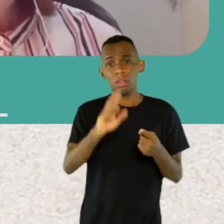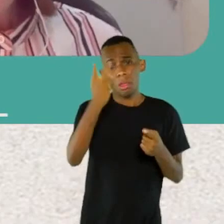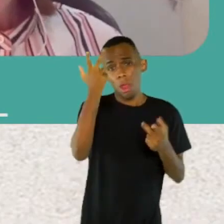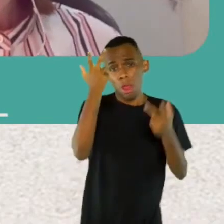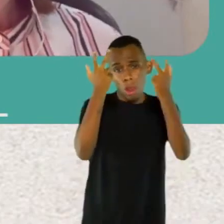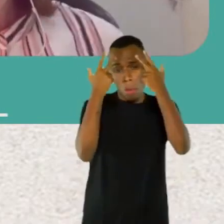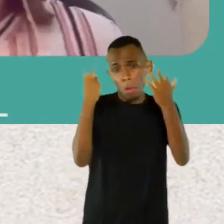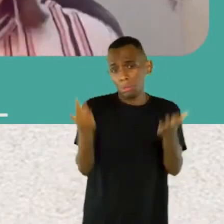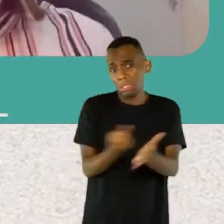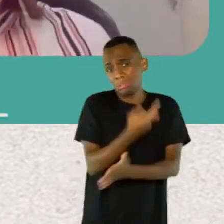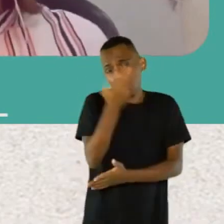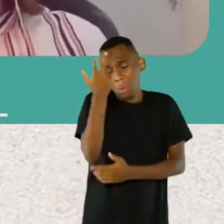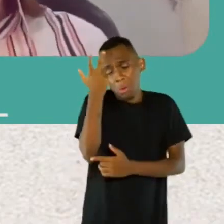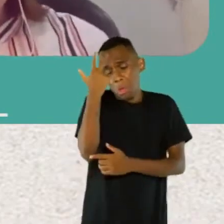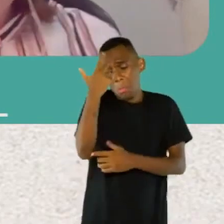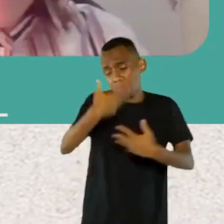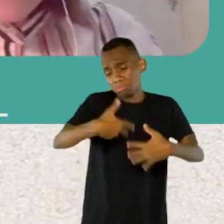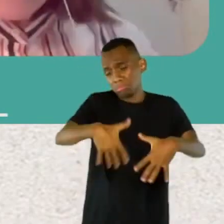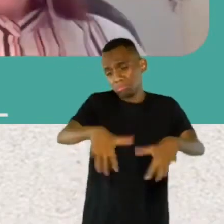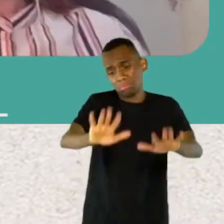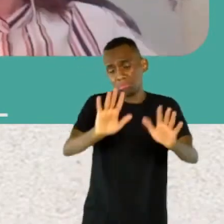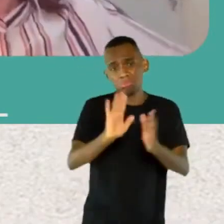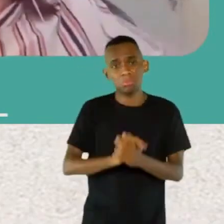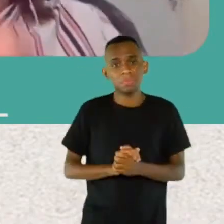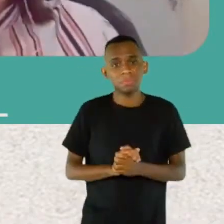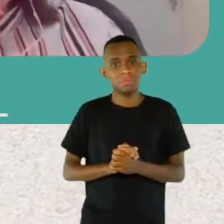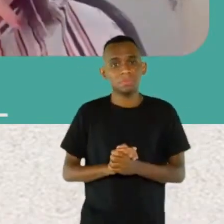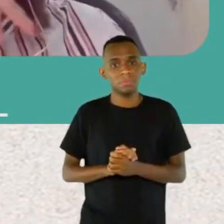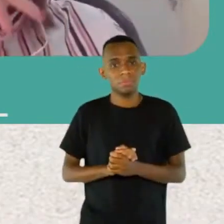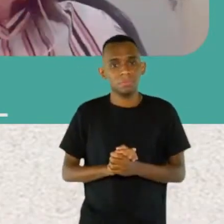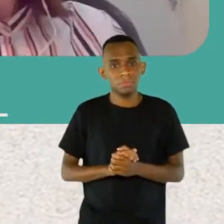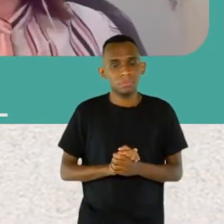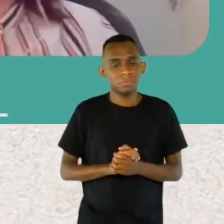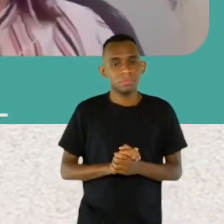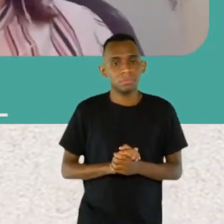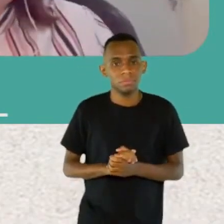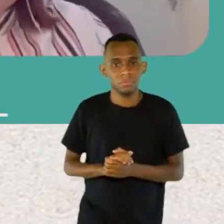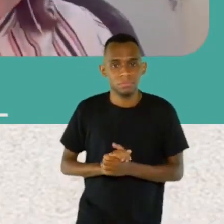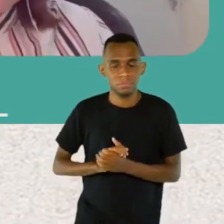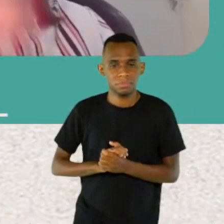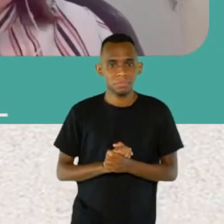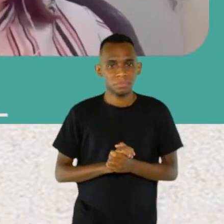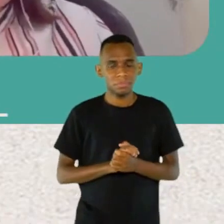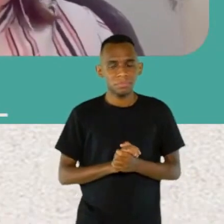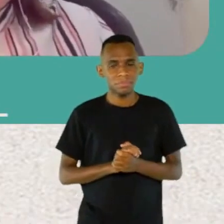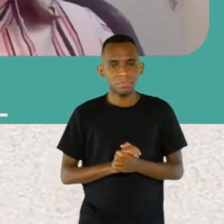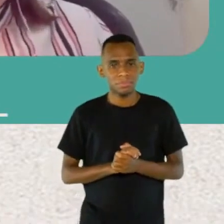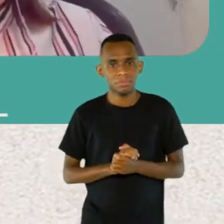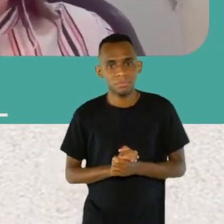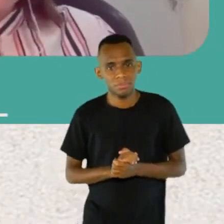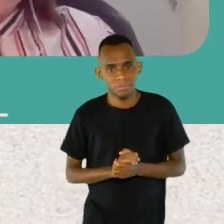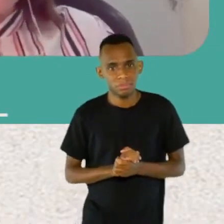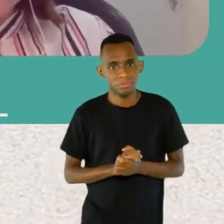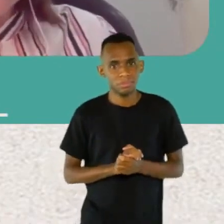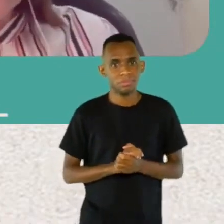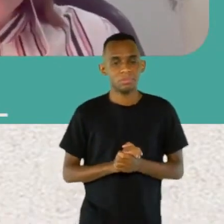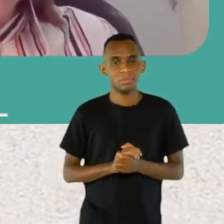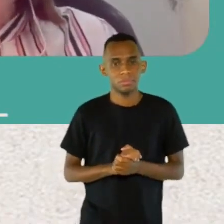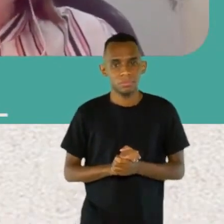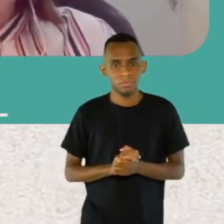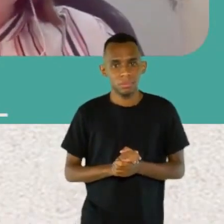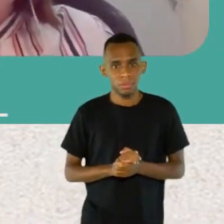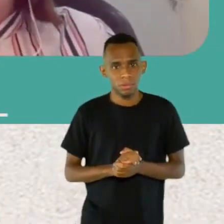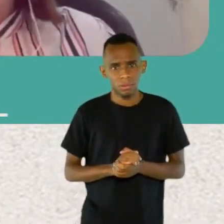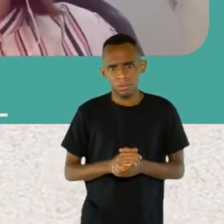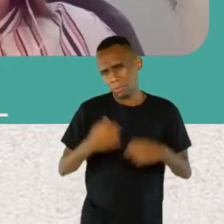entendeu? Lembrei disso, não. Prefiro o 13º livro. Porque isso nem merece entrar no livro,